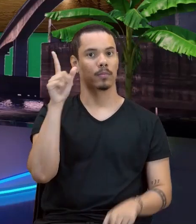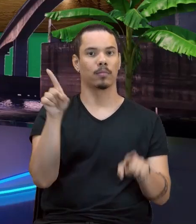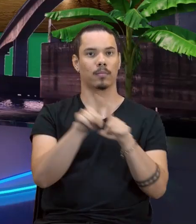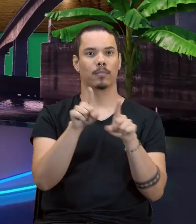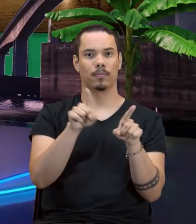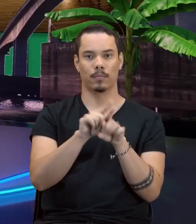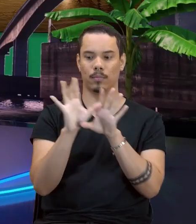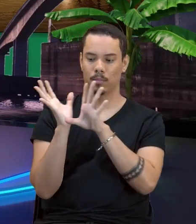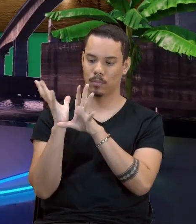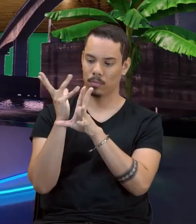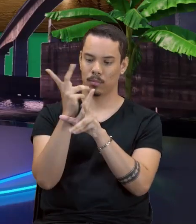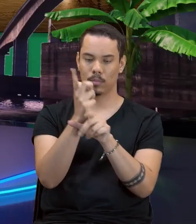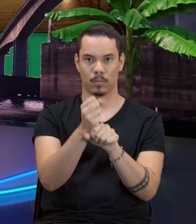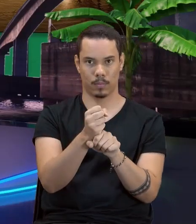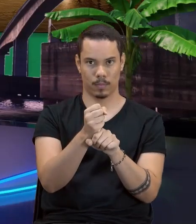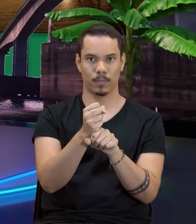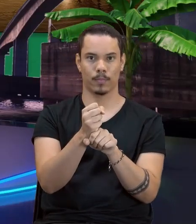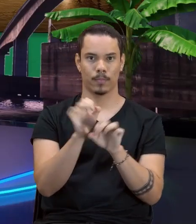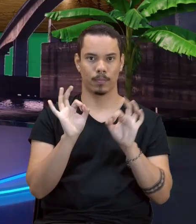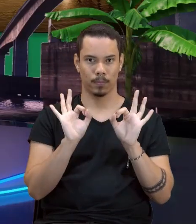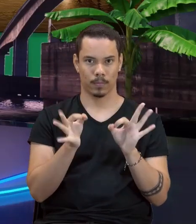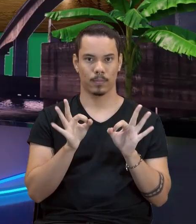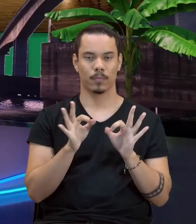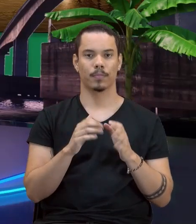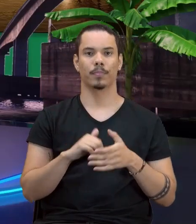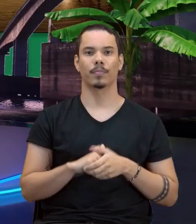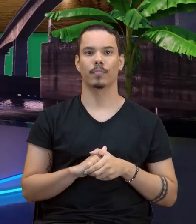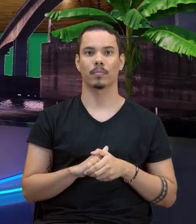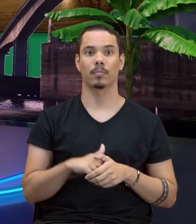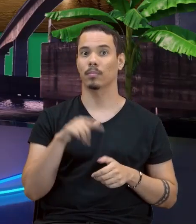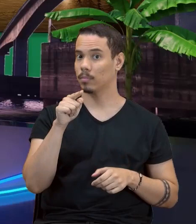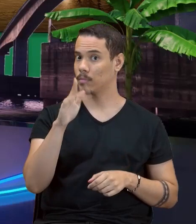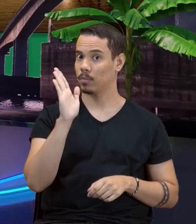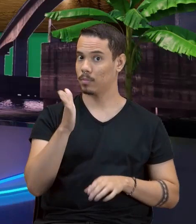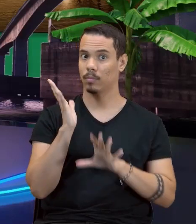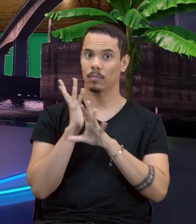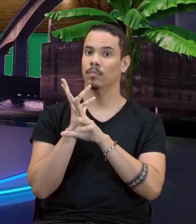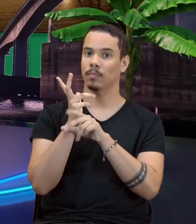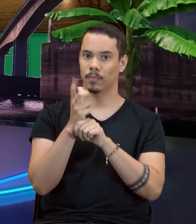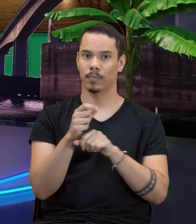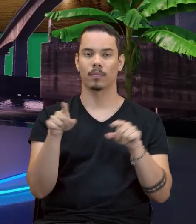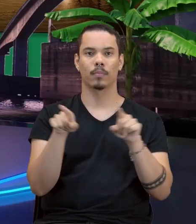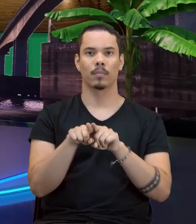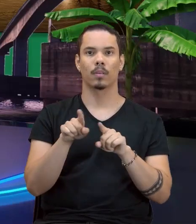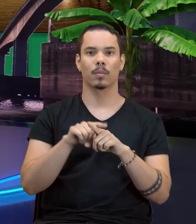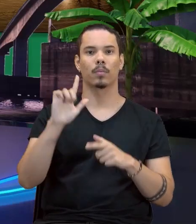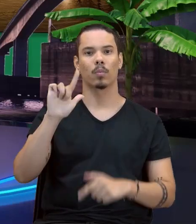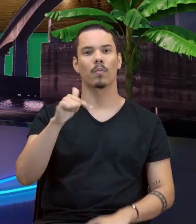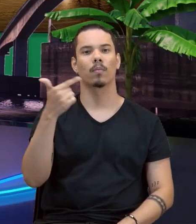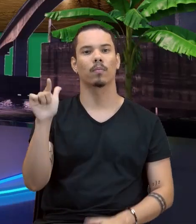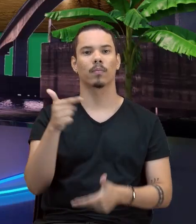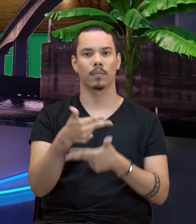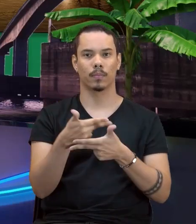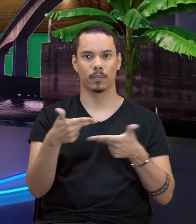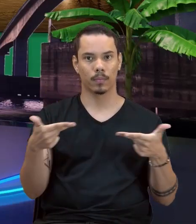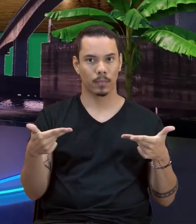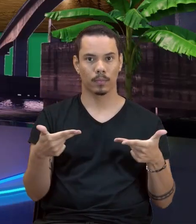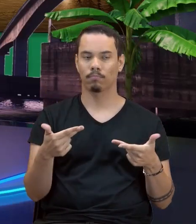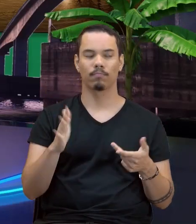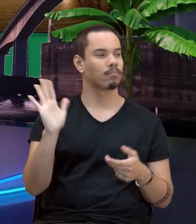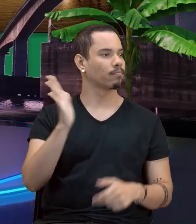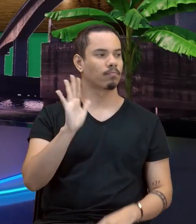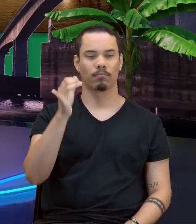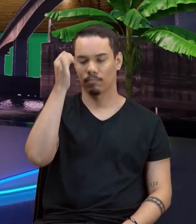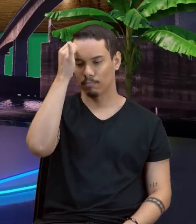revisaram sobre esse assunto. Muito bem. É isso? Já é uma revisão, né? Já é uma revisão. E outra, não se preocupe